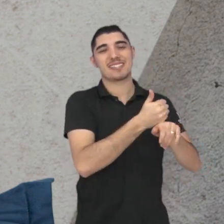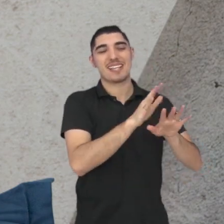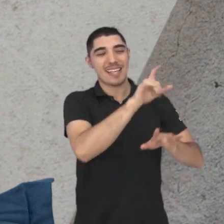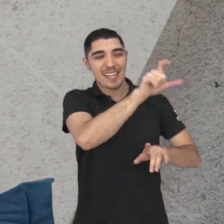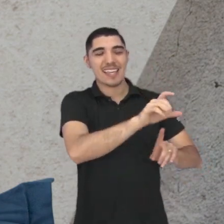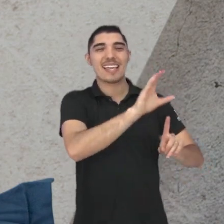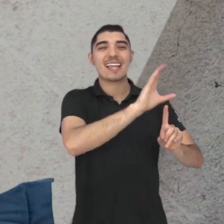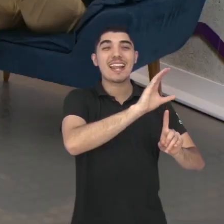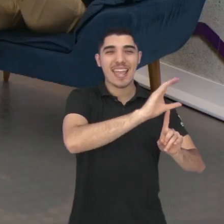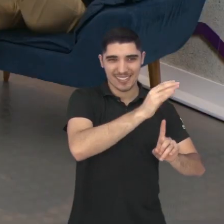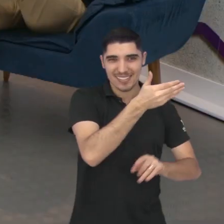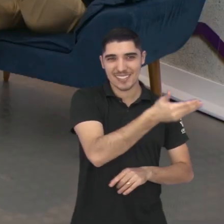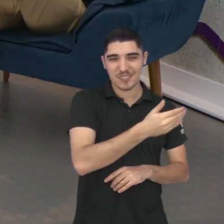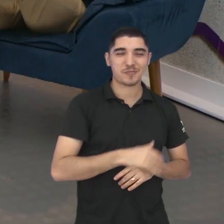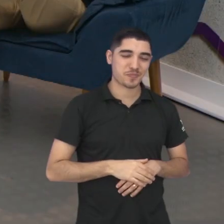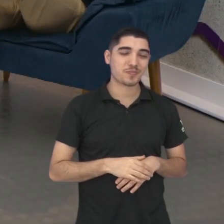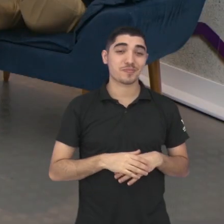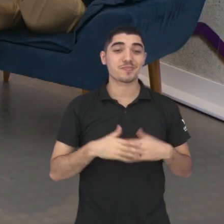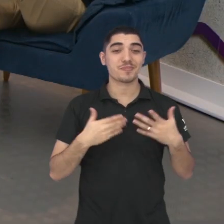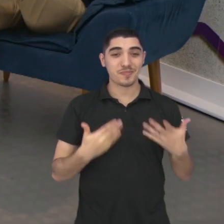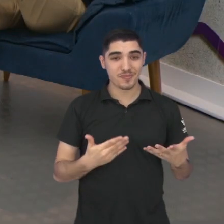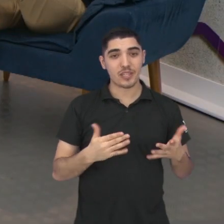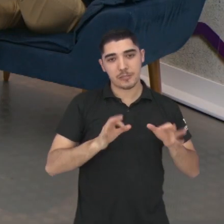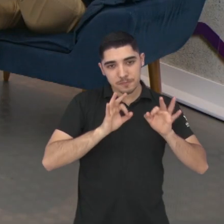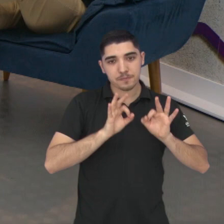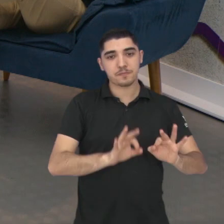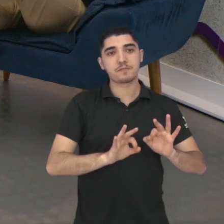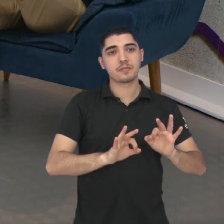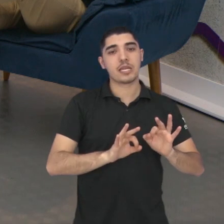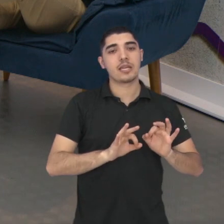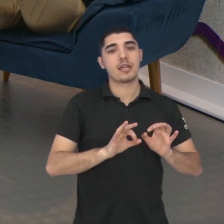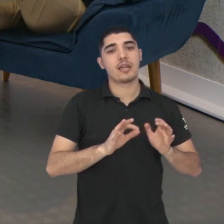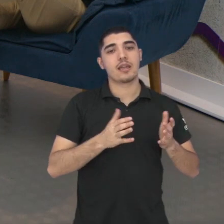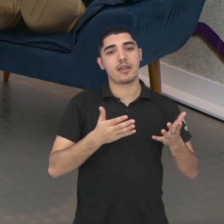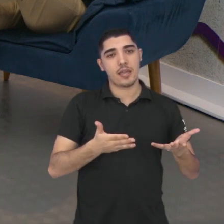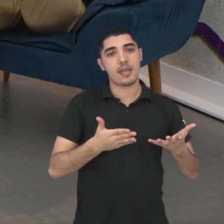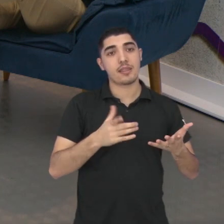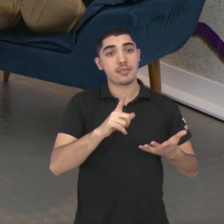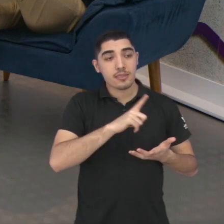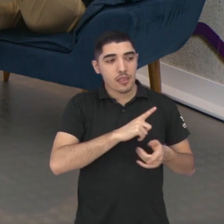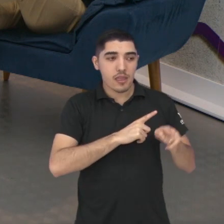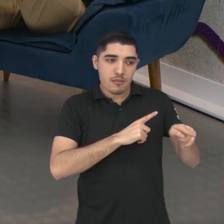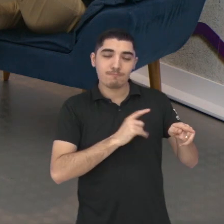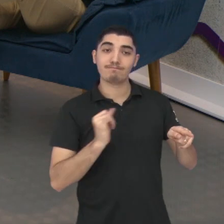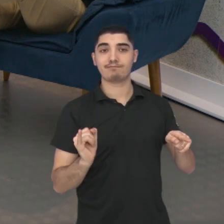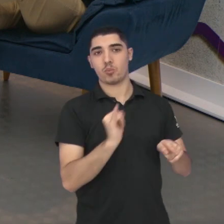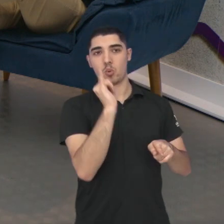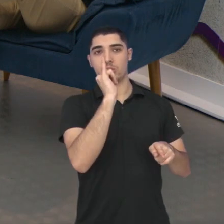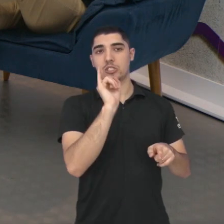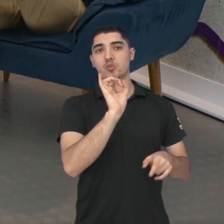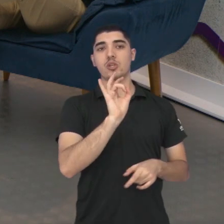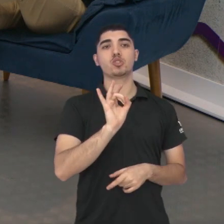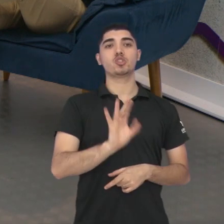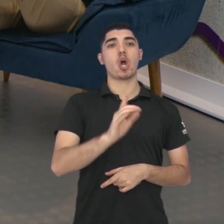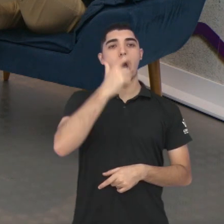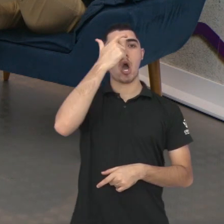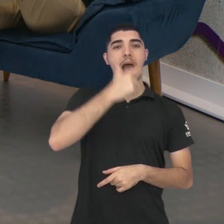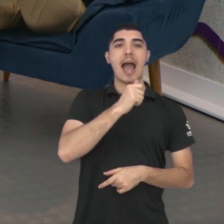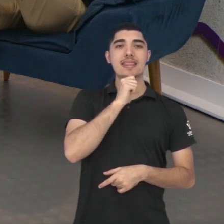poder dar para o turista. Então, assim, realmente tem só esse porém de que a gente ainda não